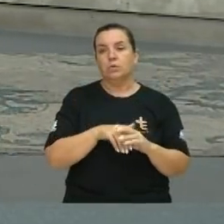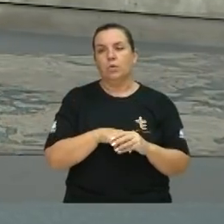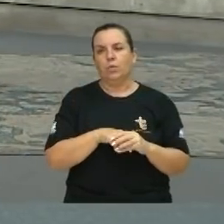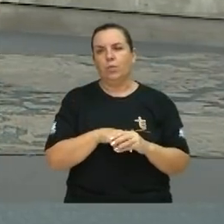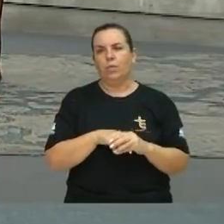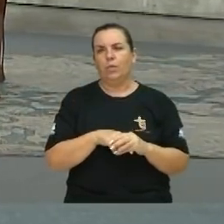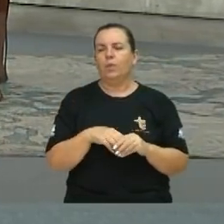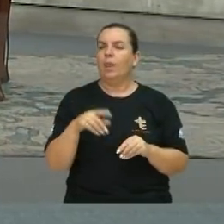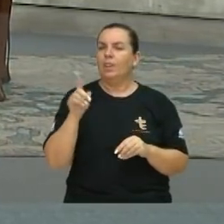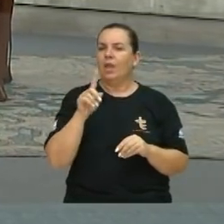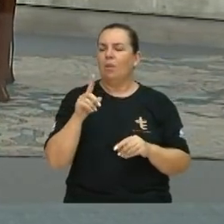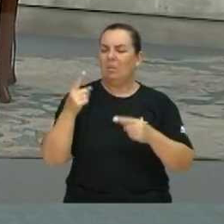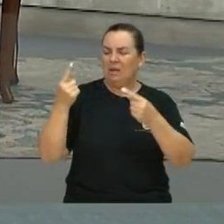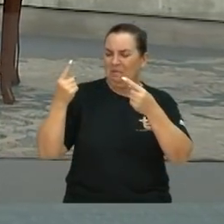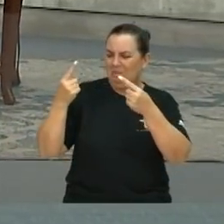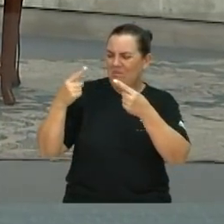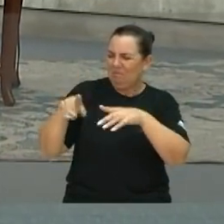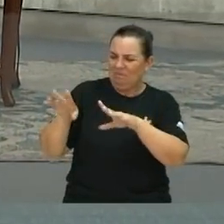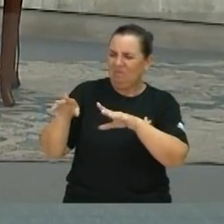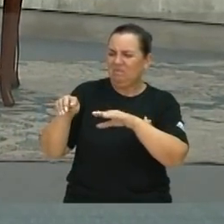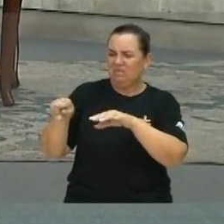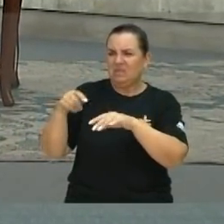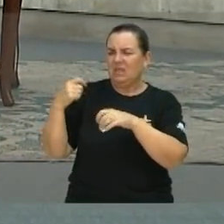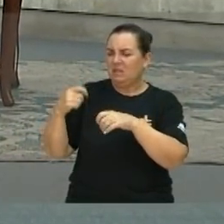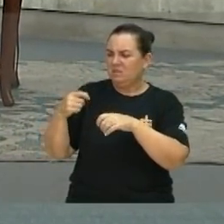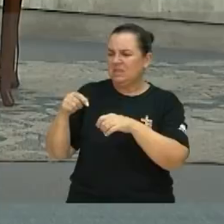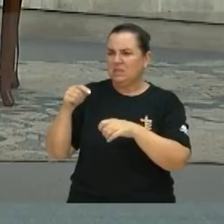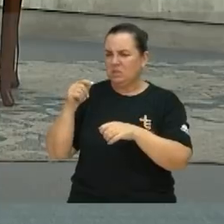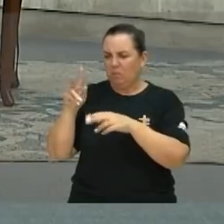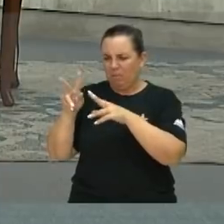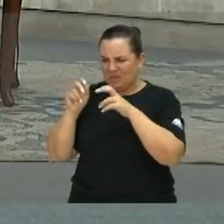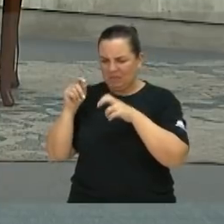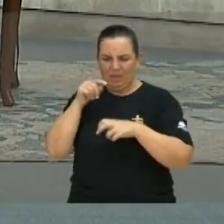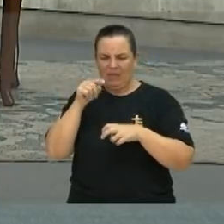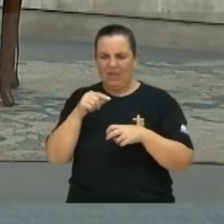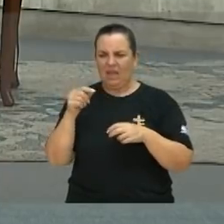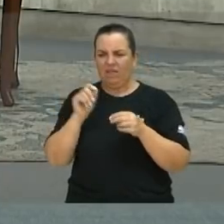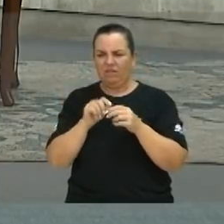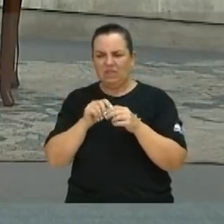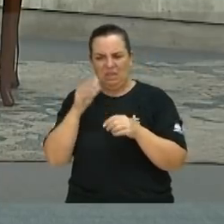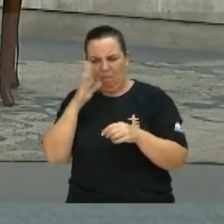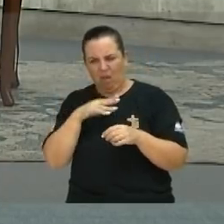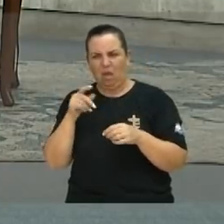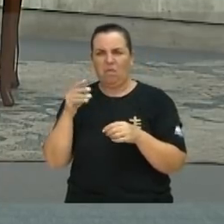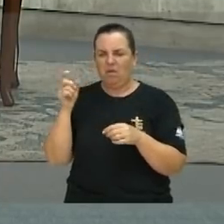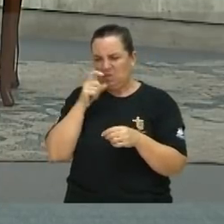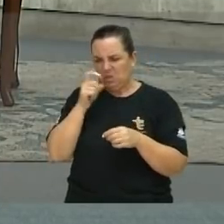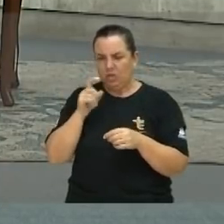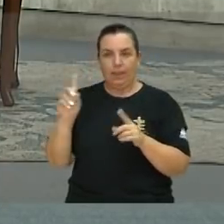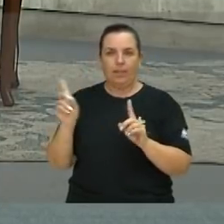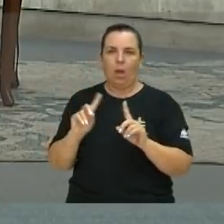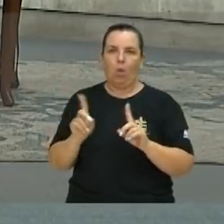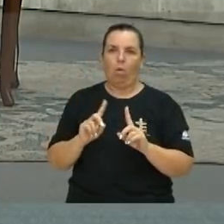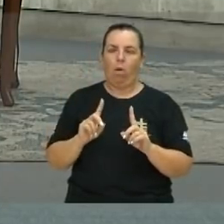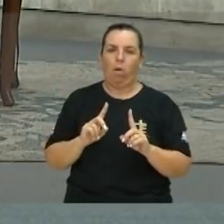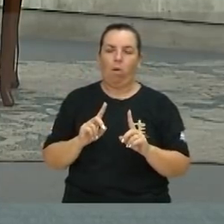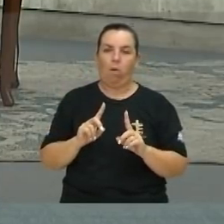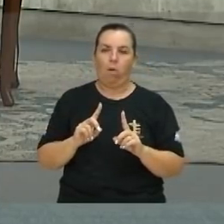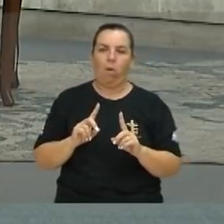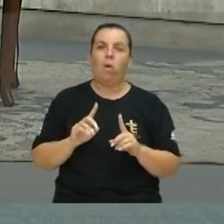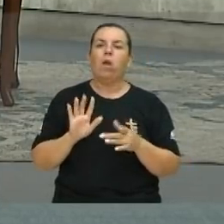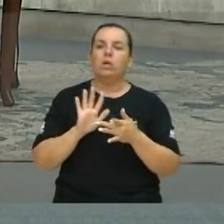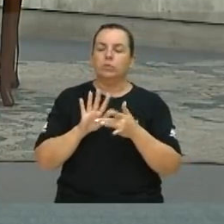e não para advertir fiquem atentos porque o traidor vai começar a agir não não é isso mas